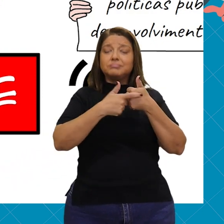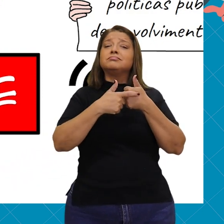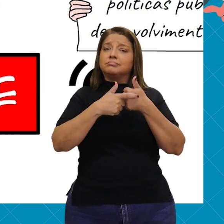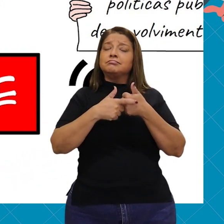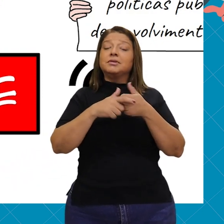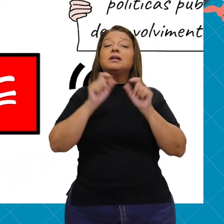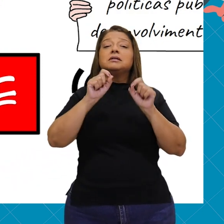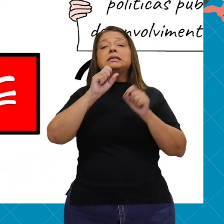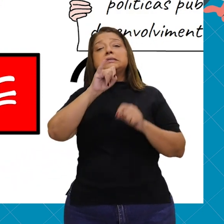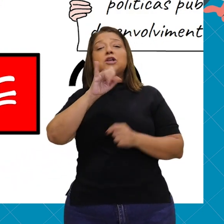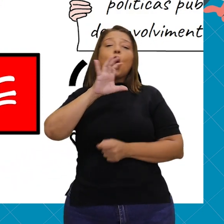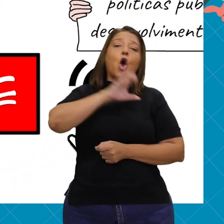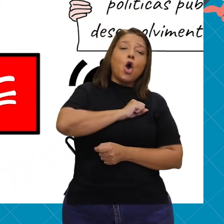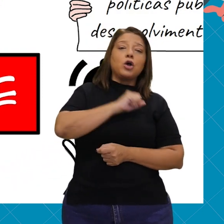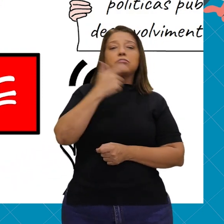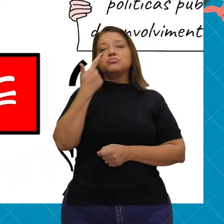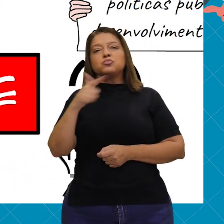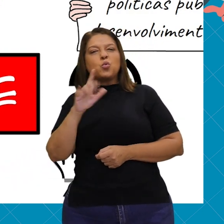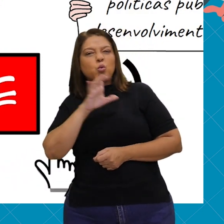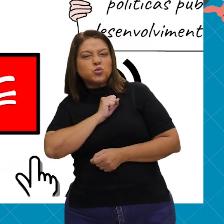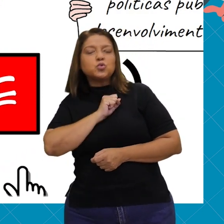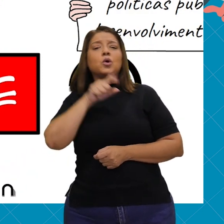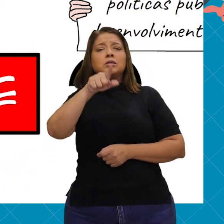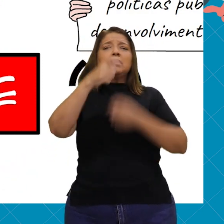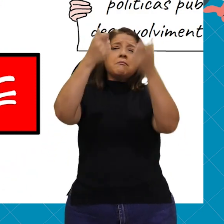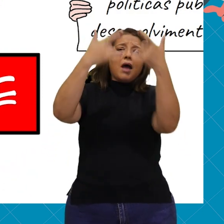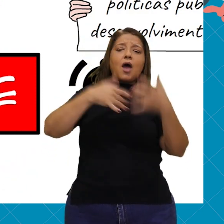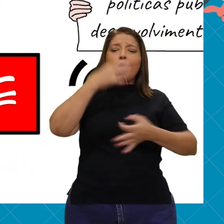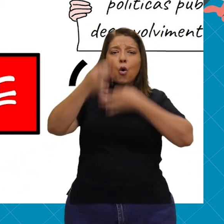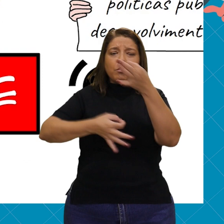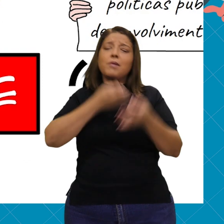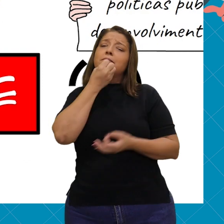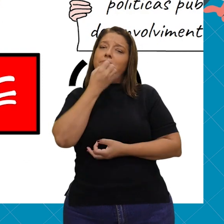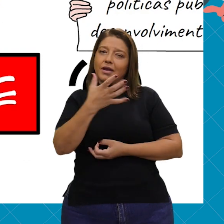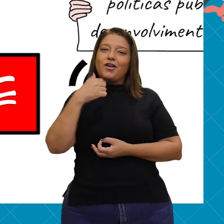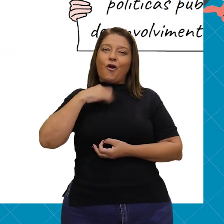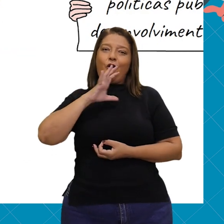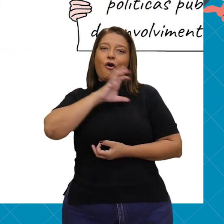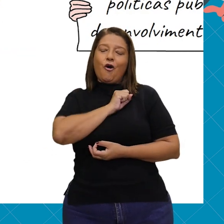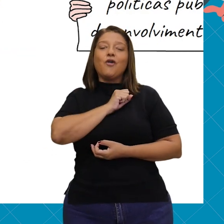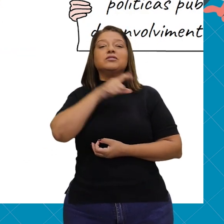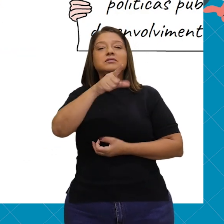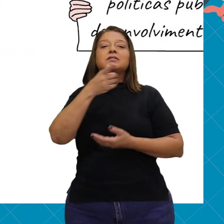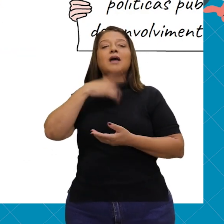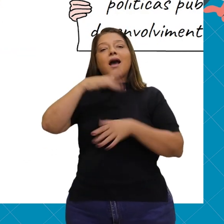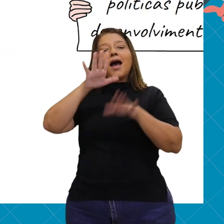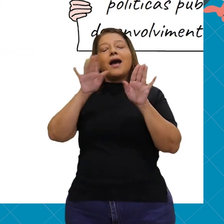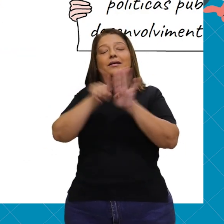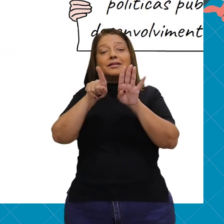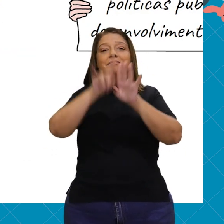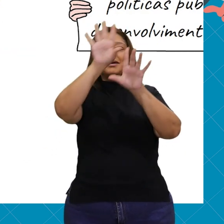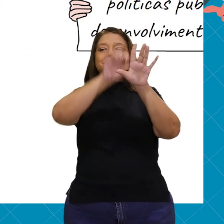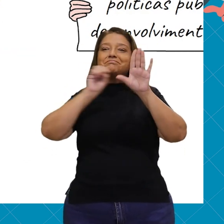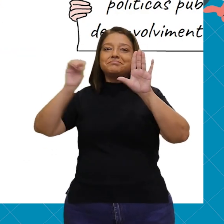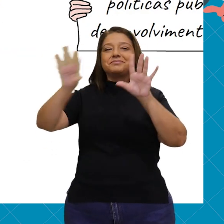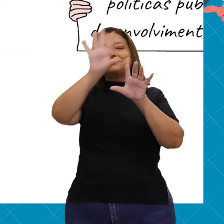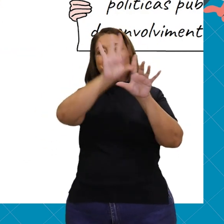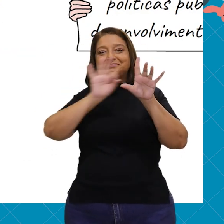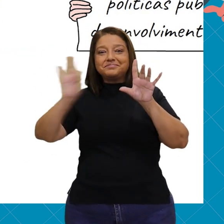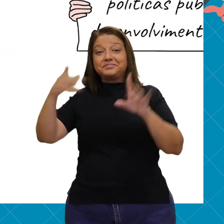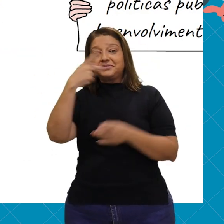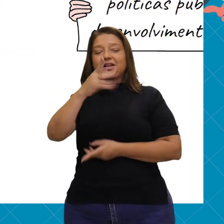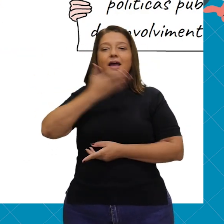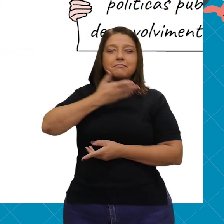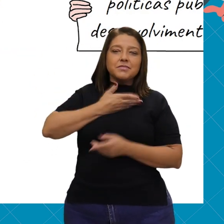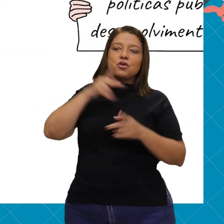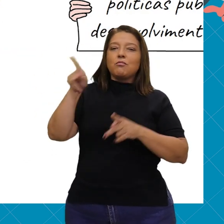você gostou, o que você também não gostou. Críticas construtivas são sempre bem-vindas. Compartilha aí com seus colegas de turma, com seus amigos professores